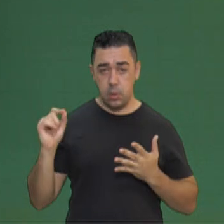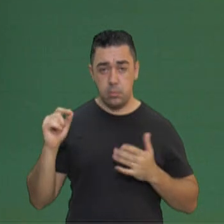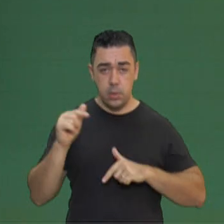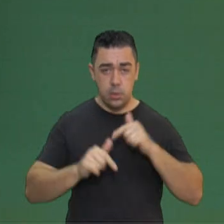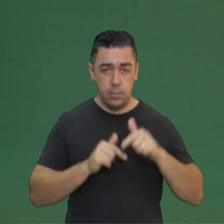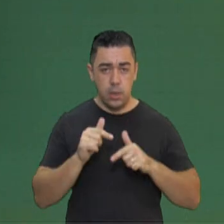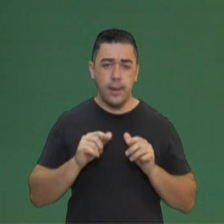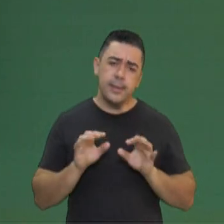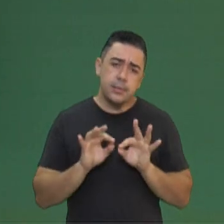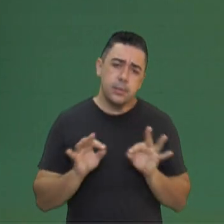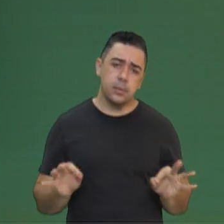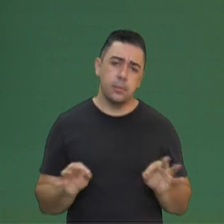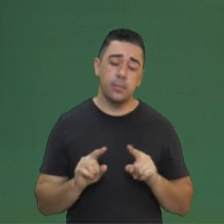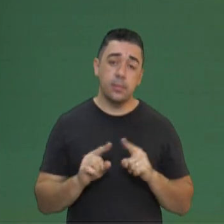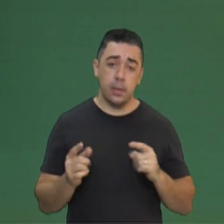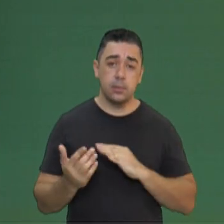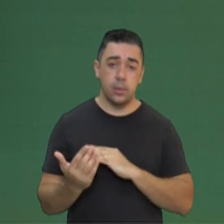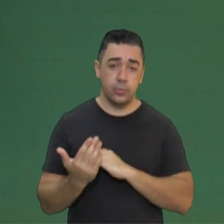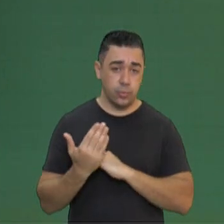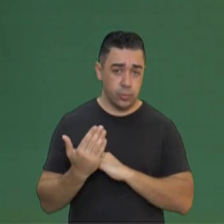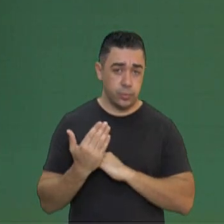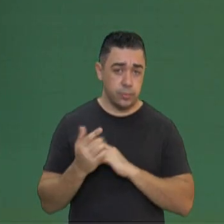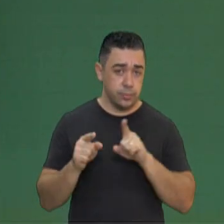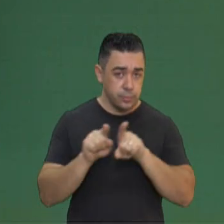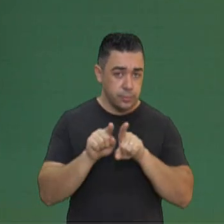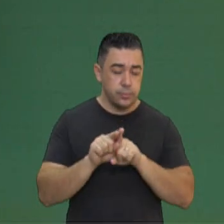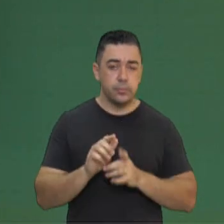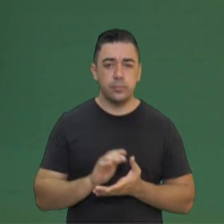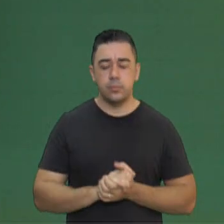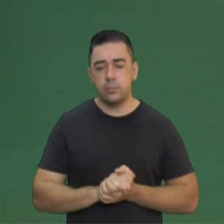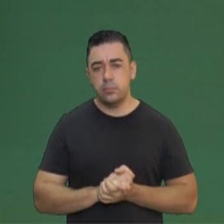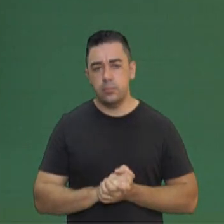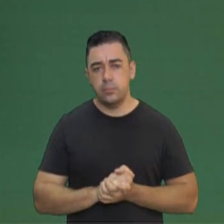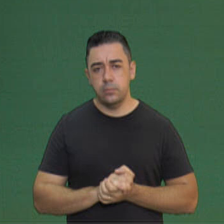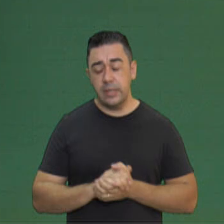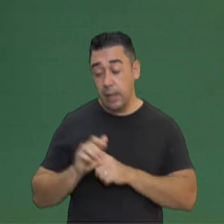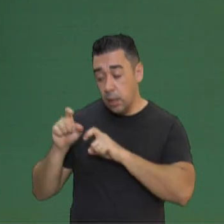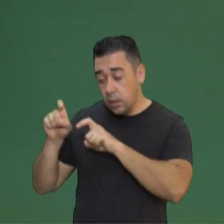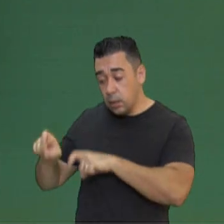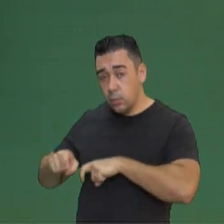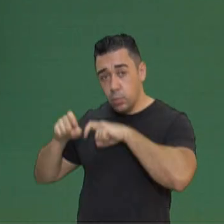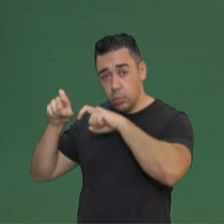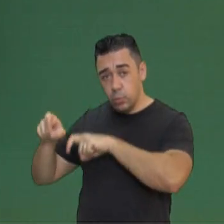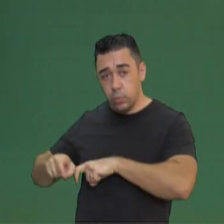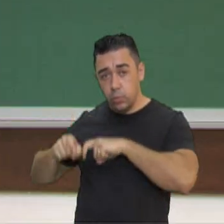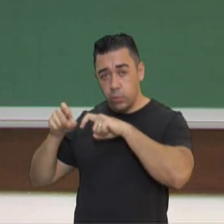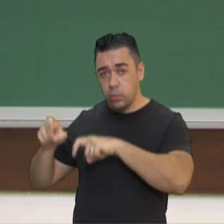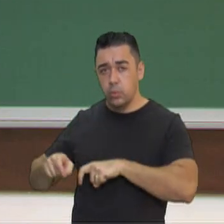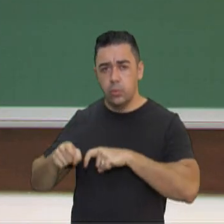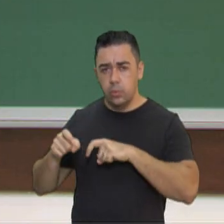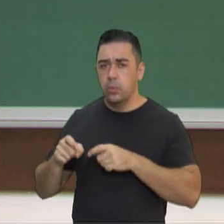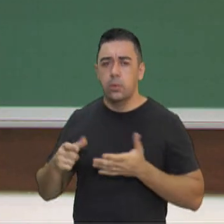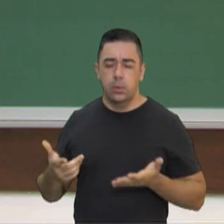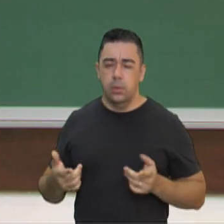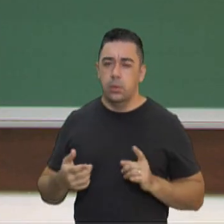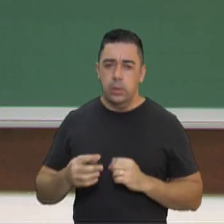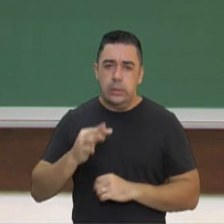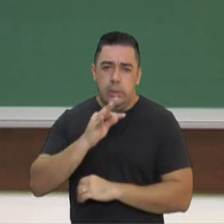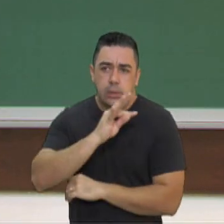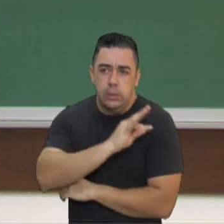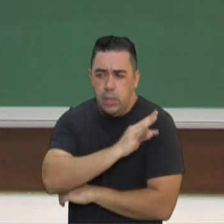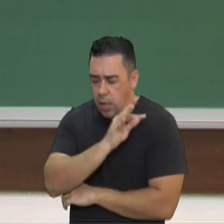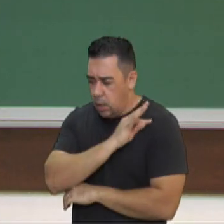bem simples, mas ela interfere também. A agricultura, que todas as técnicas agrícolas, né,